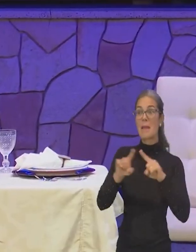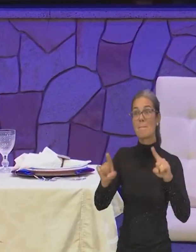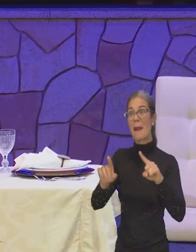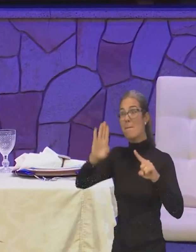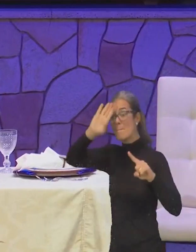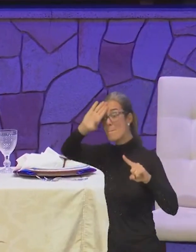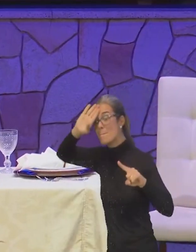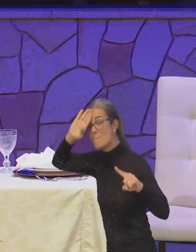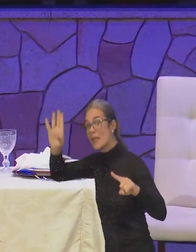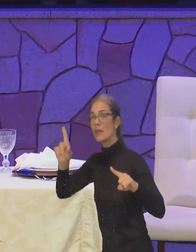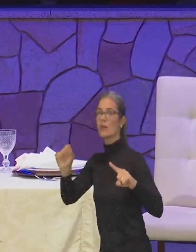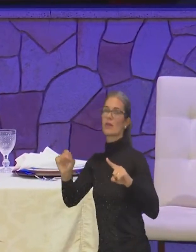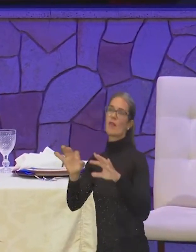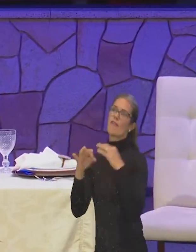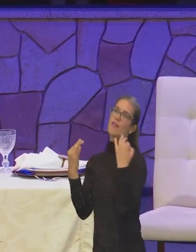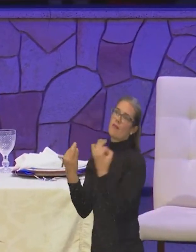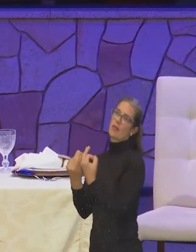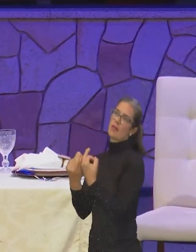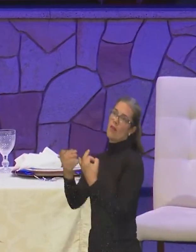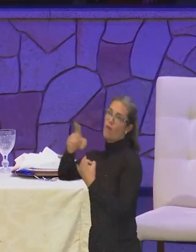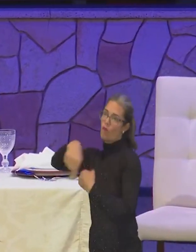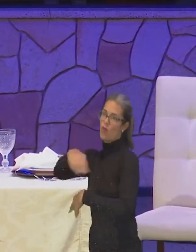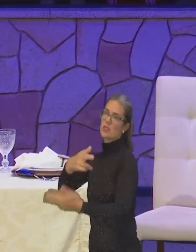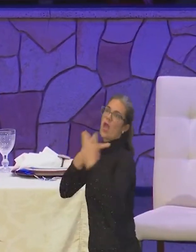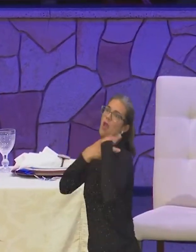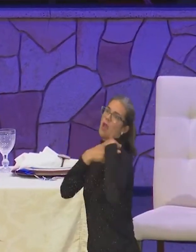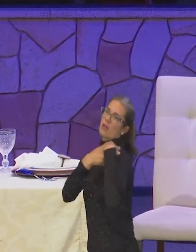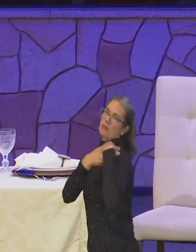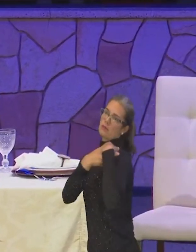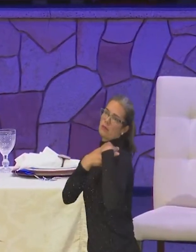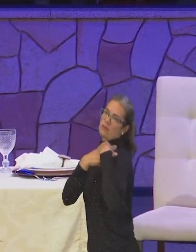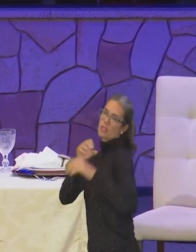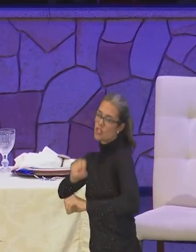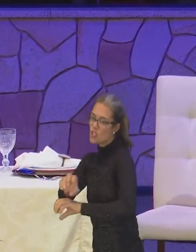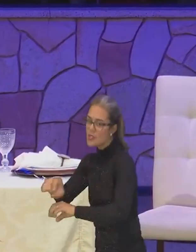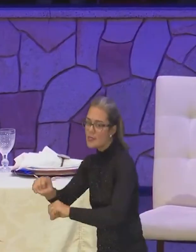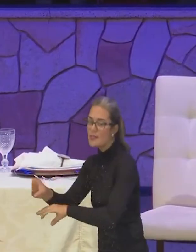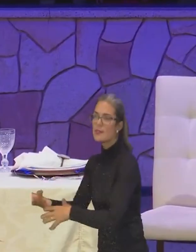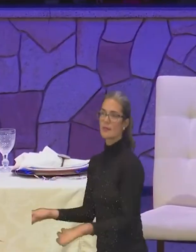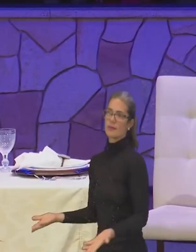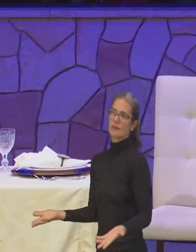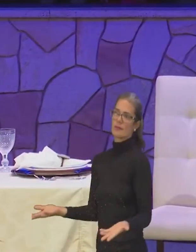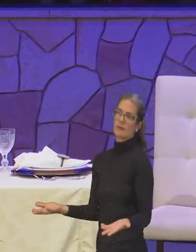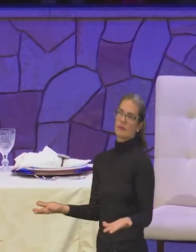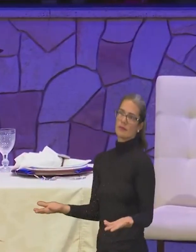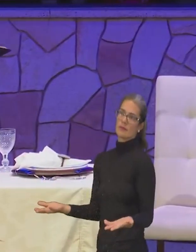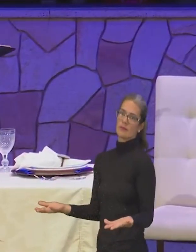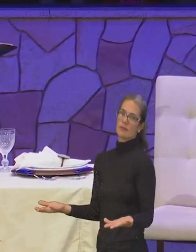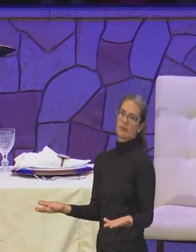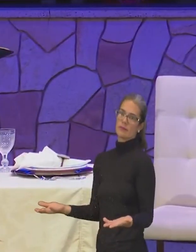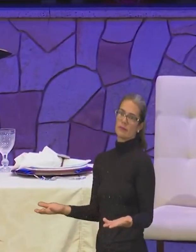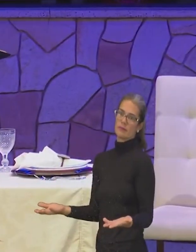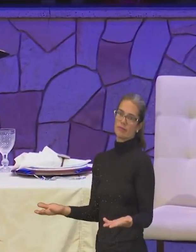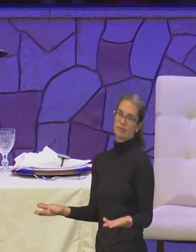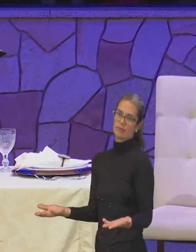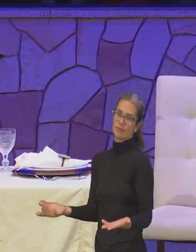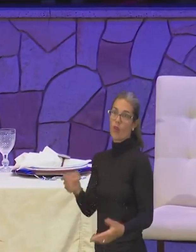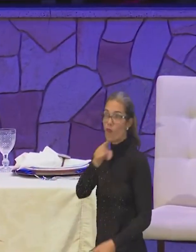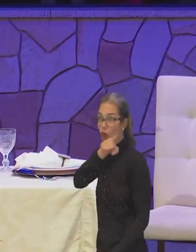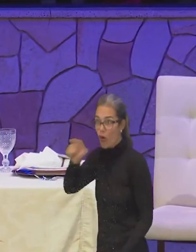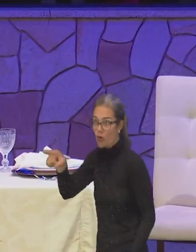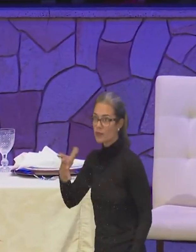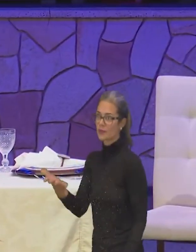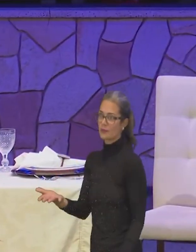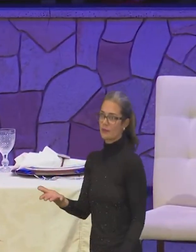sua família é sua. Você precisa lembrar que nós precisamos contar às